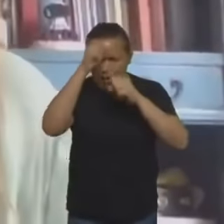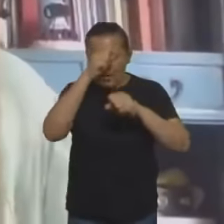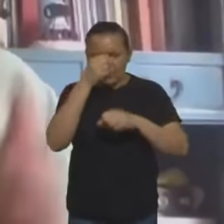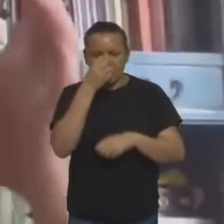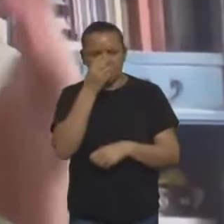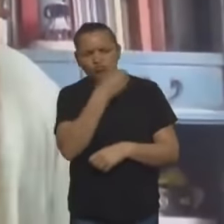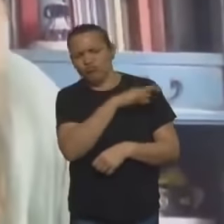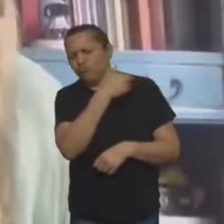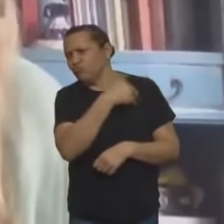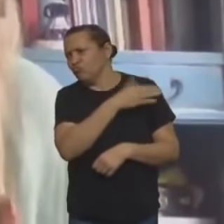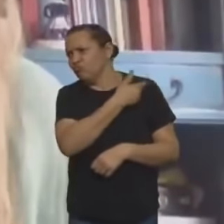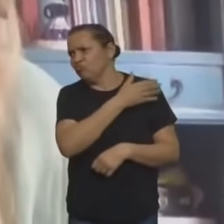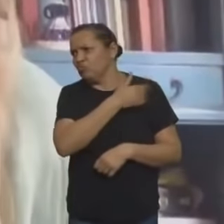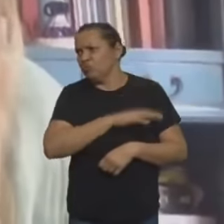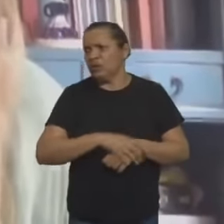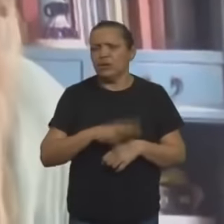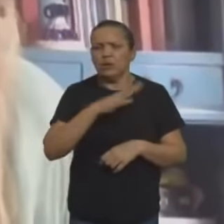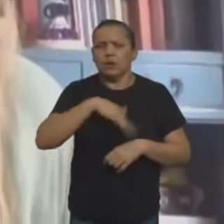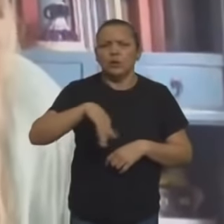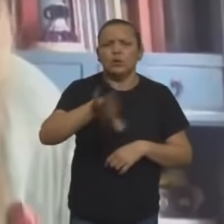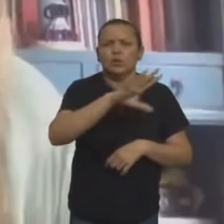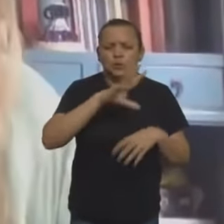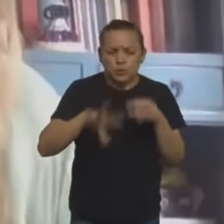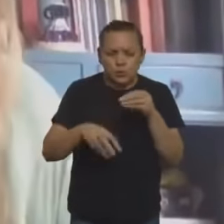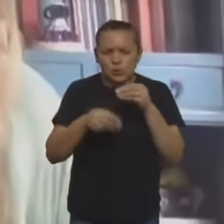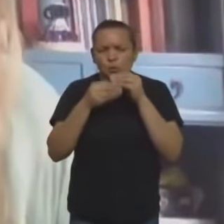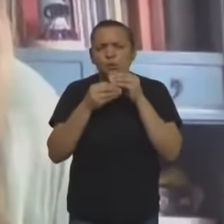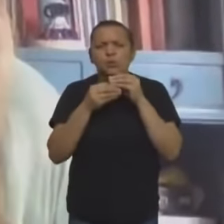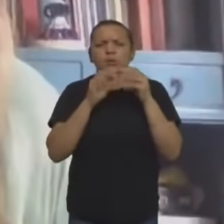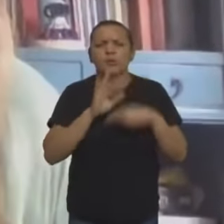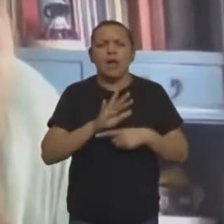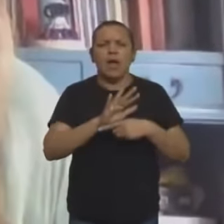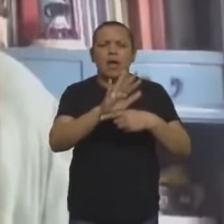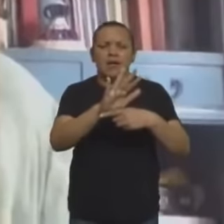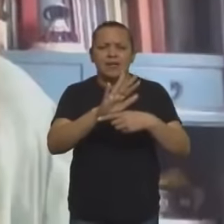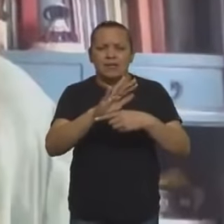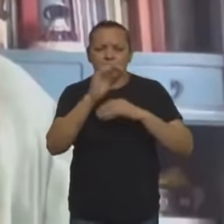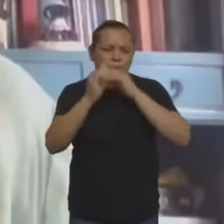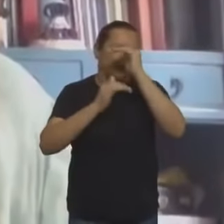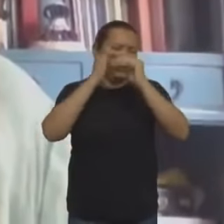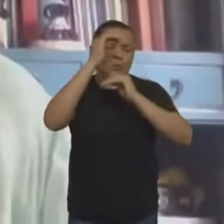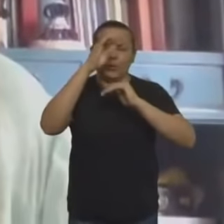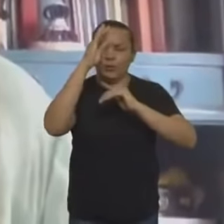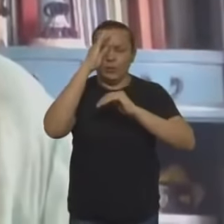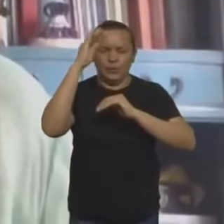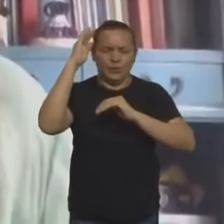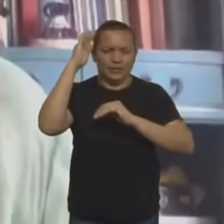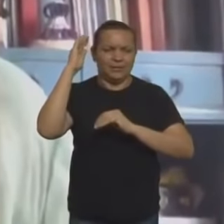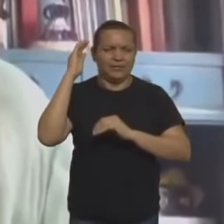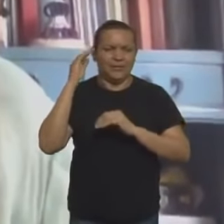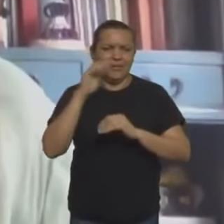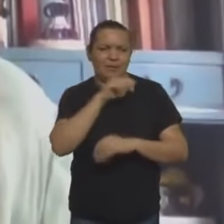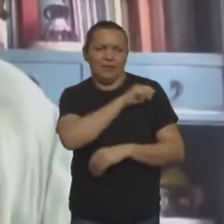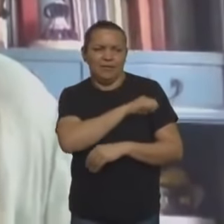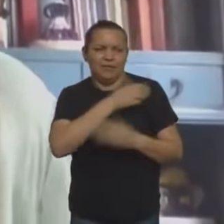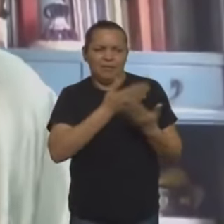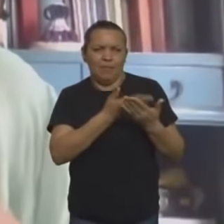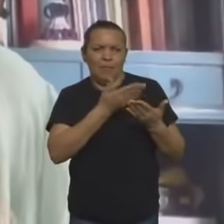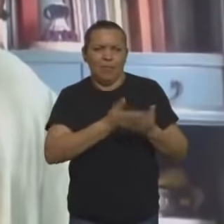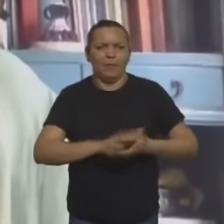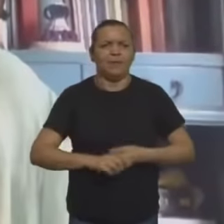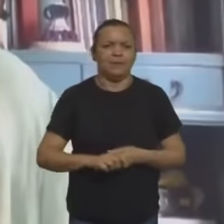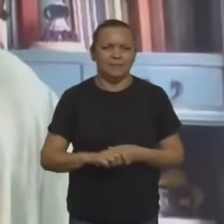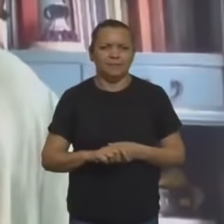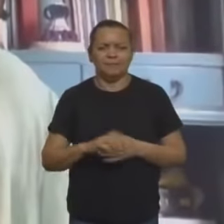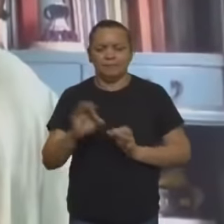distração, ser assertivo, tudo isso contribui diretamente para o desempenho acadêmico dos estudantes, tá? Então, é